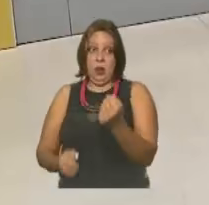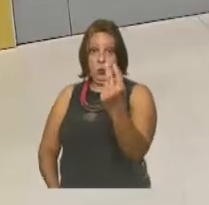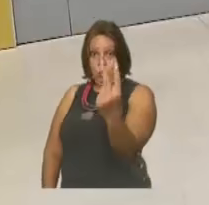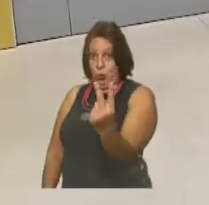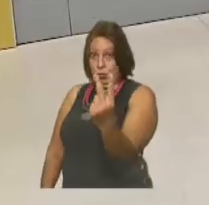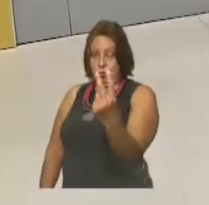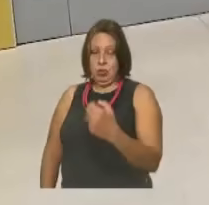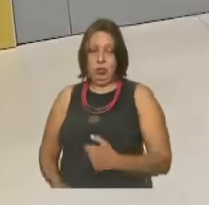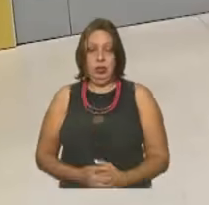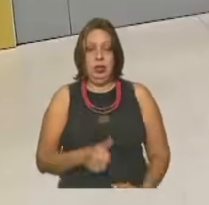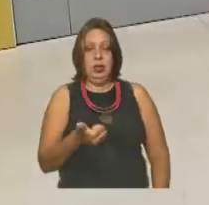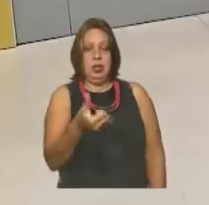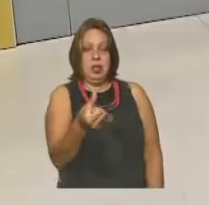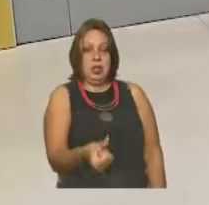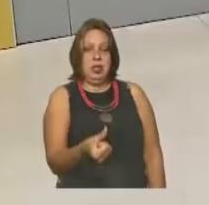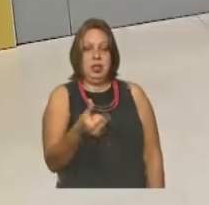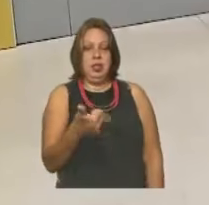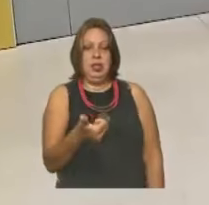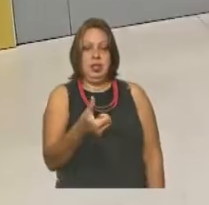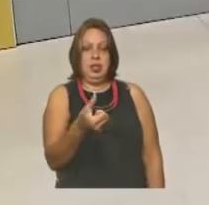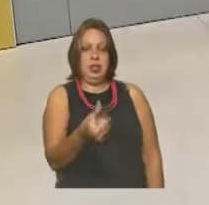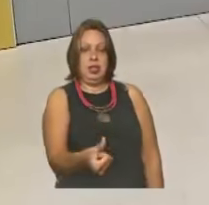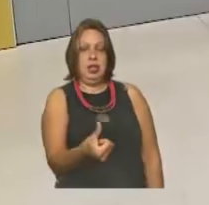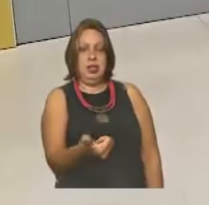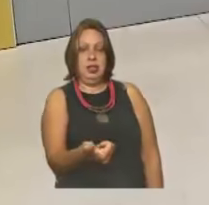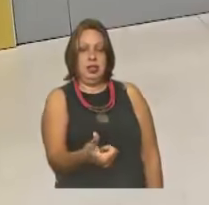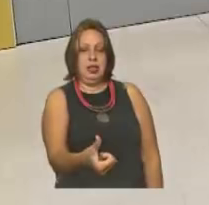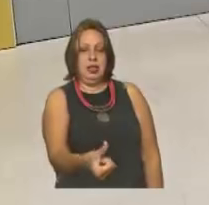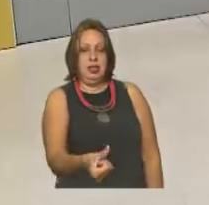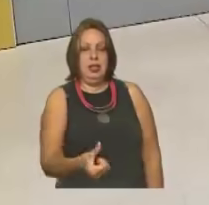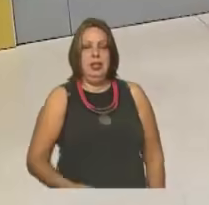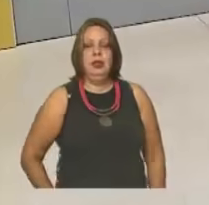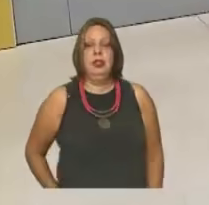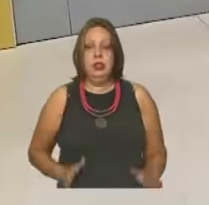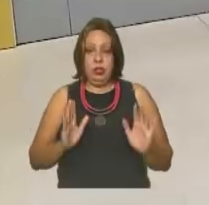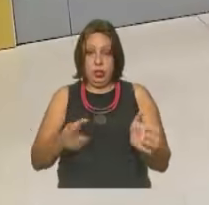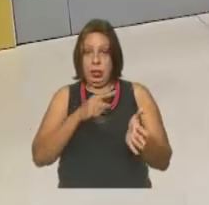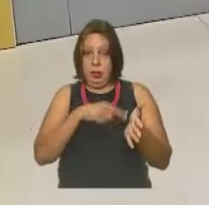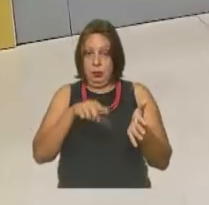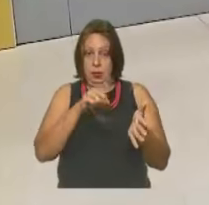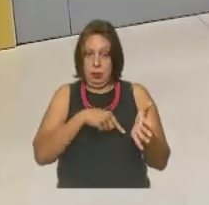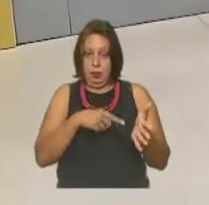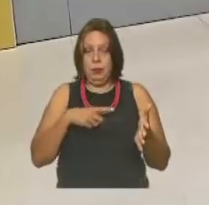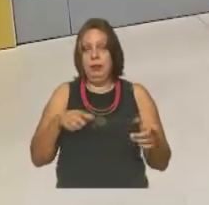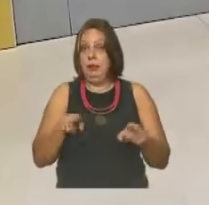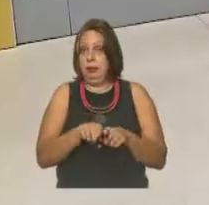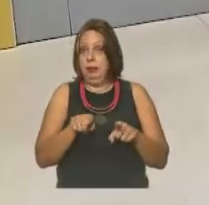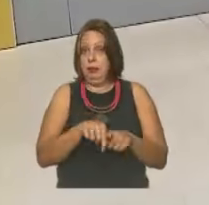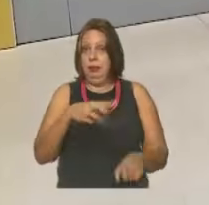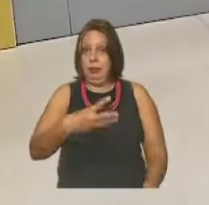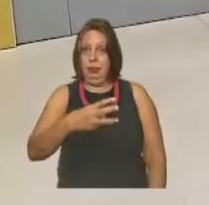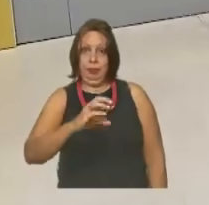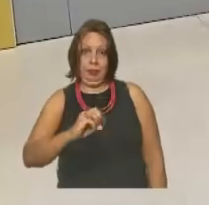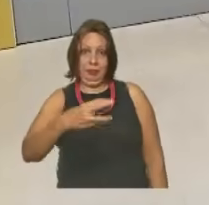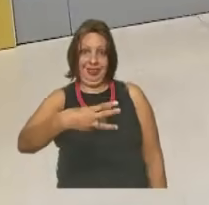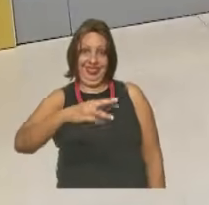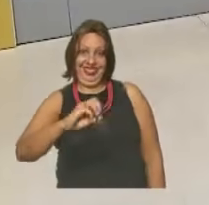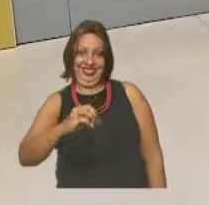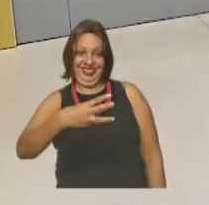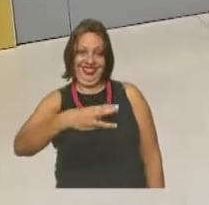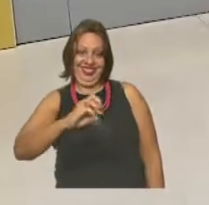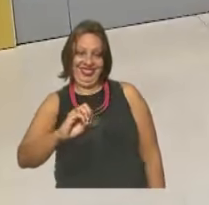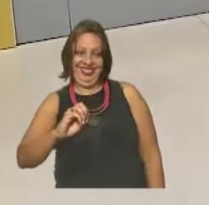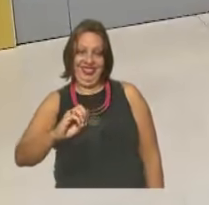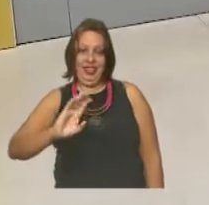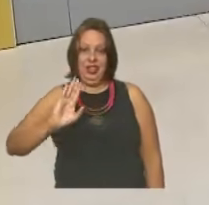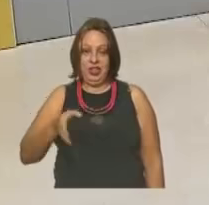prêmio. 16, 16, 16. Já marcou? Marca também a de número 30, 30, 30,